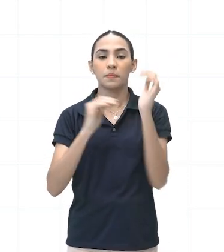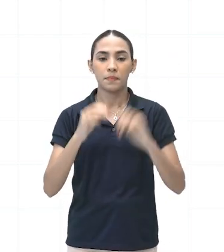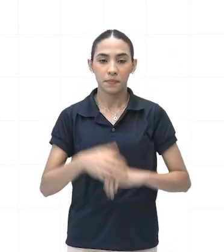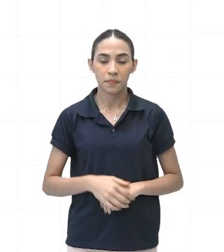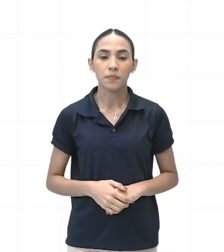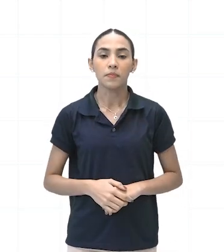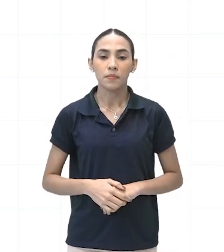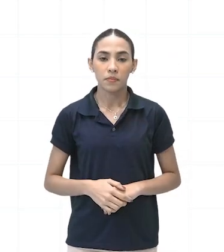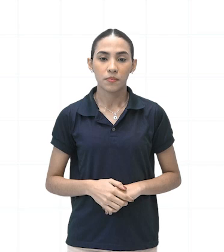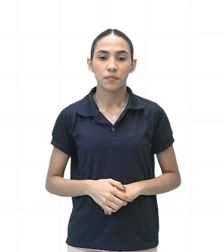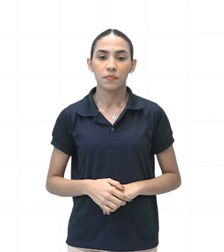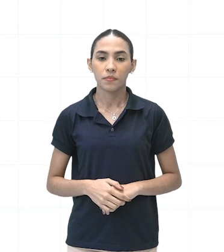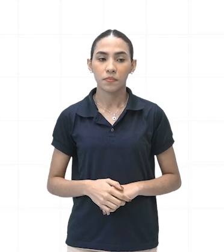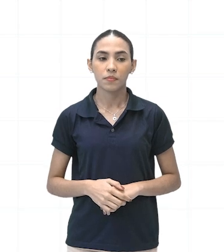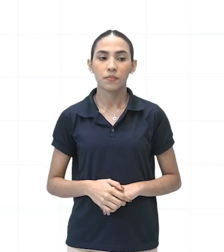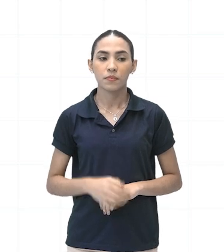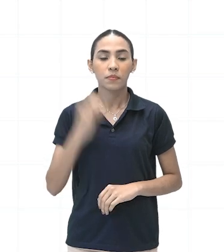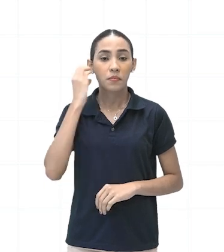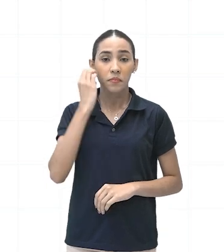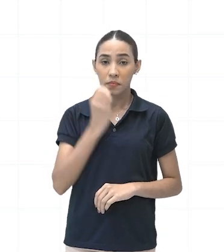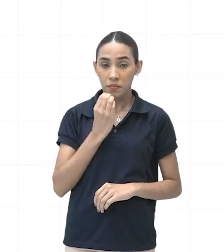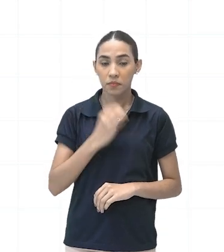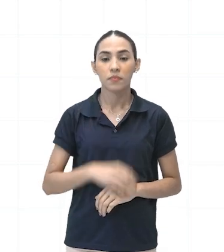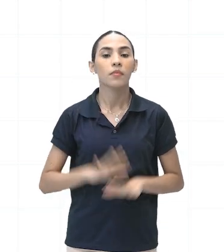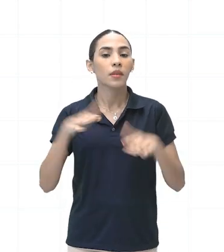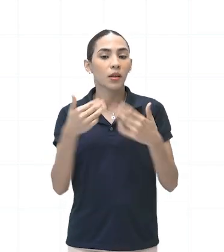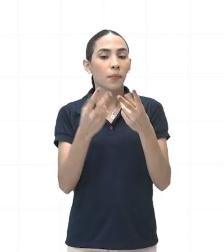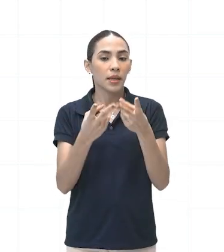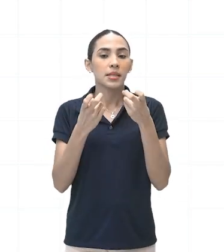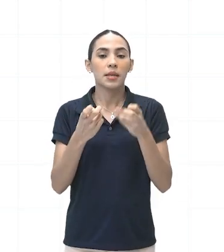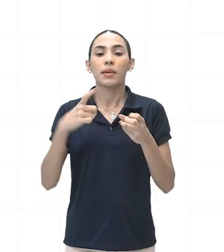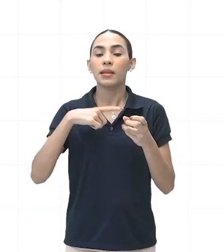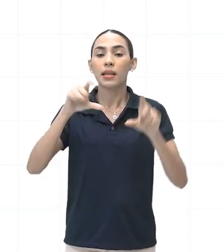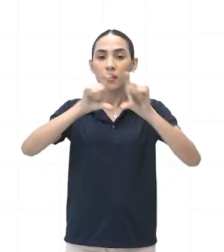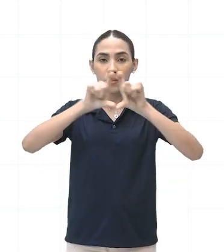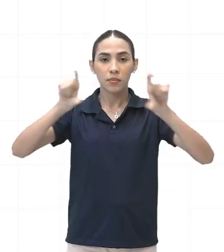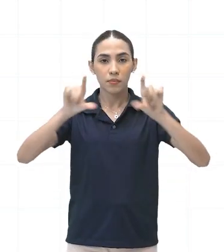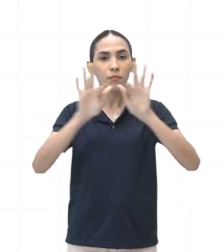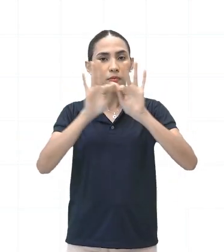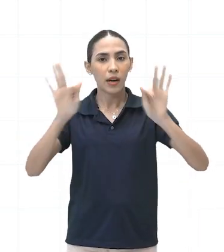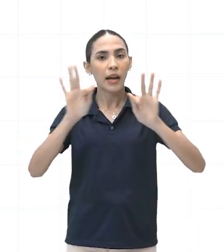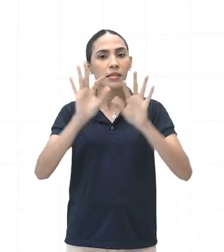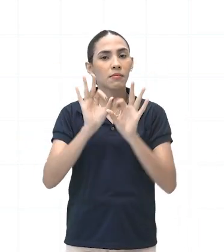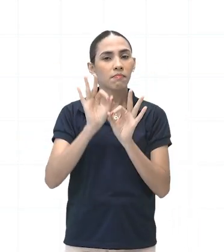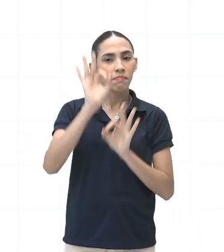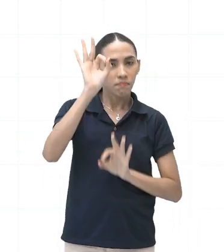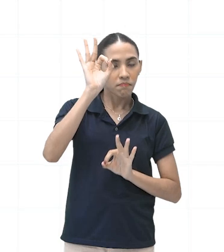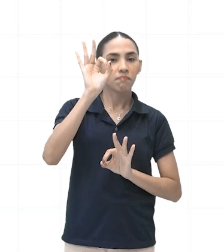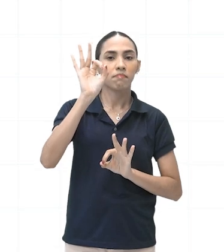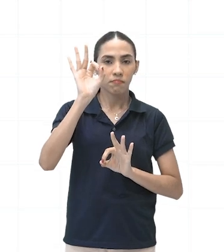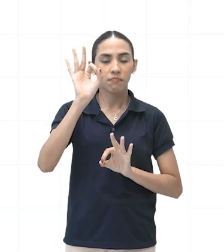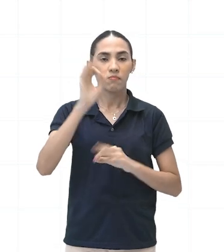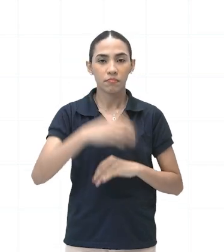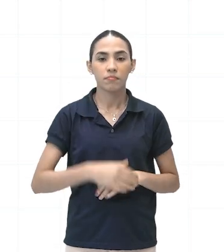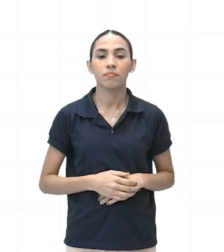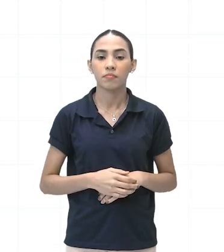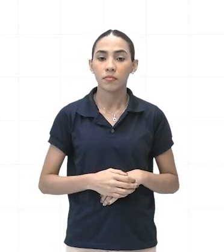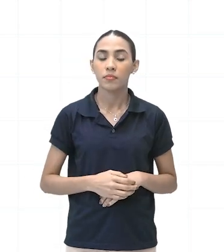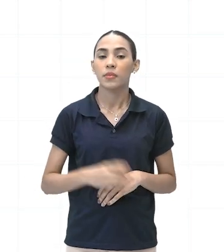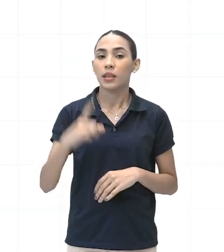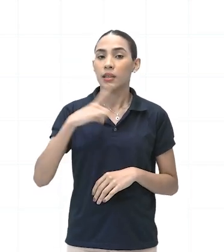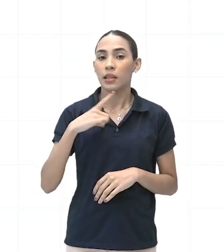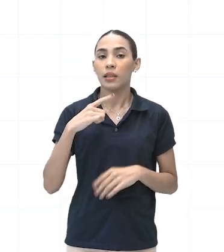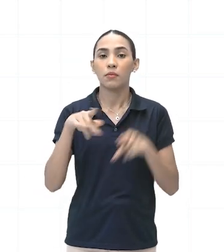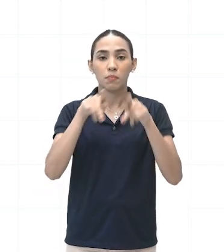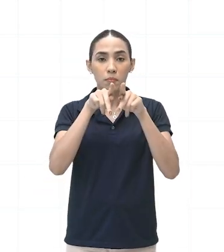Emirados Árabes Unidos, ok? Observem, gente, que eu tenho um enunciado bem extenso aqui, certo? Eu tenho aqui